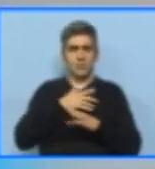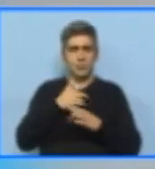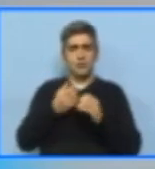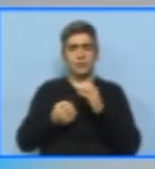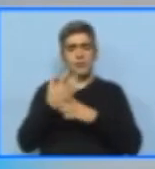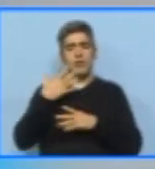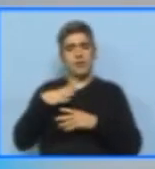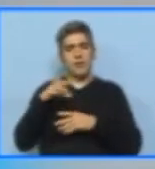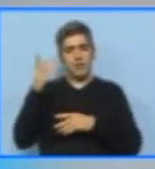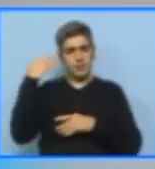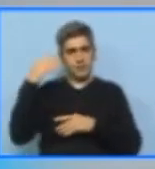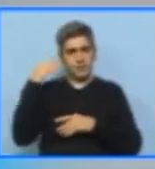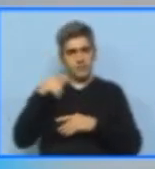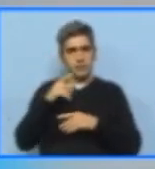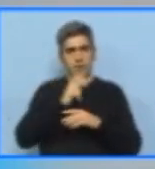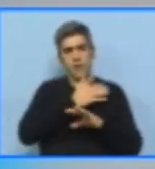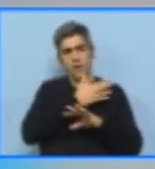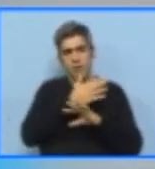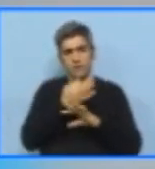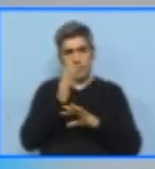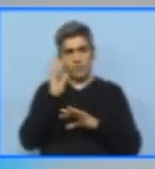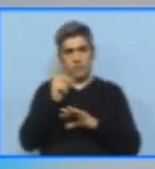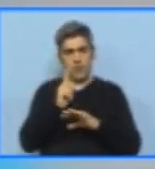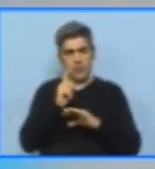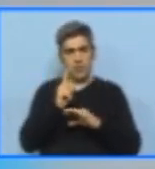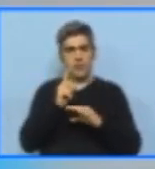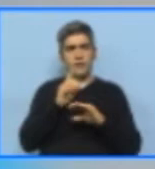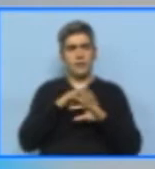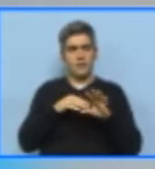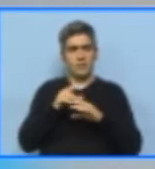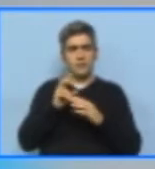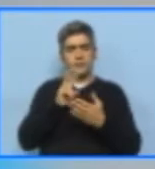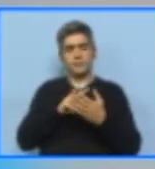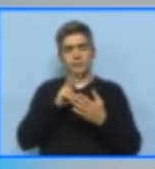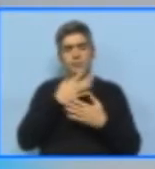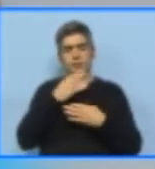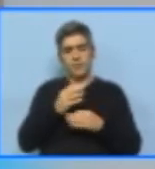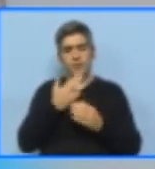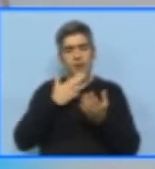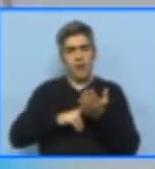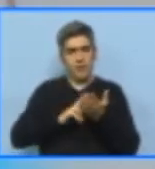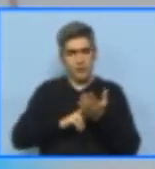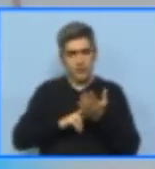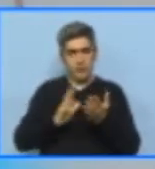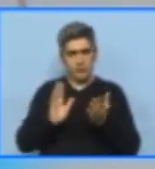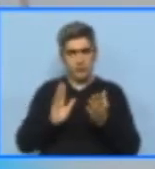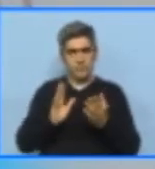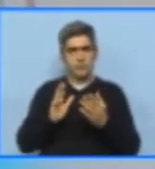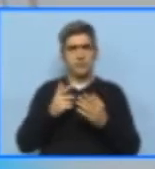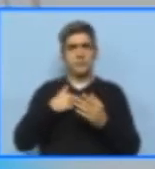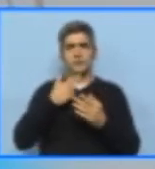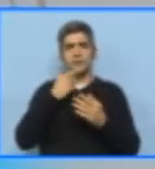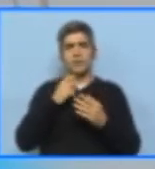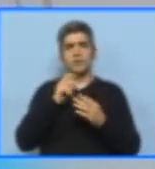fundador queria, e ao longo das décadas sempre assim aconteceu, que se fizesse uma leitura crente da realidade. Não é? Nós não precisamos